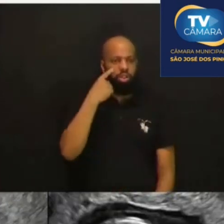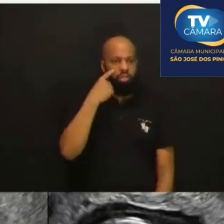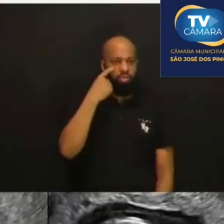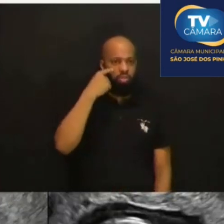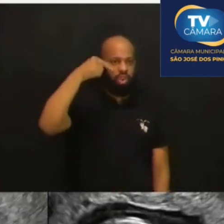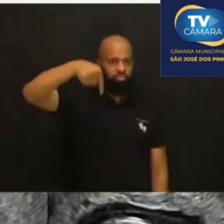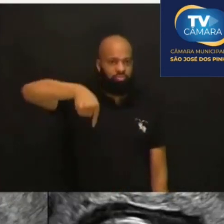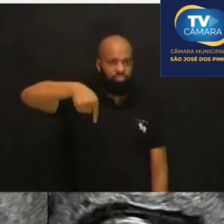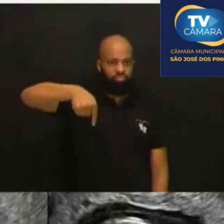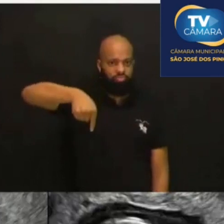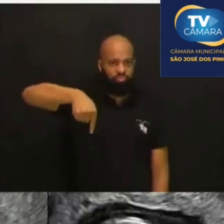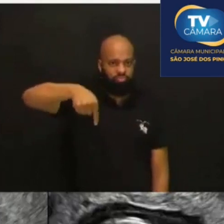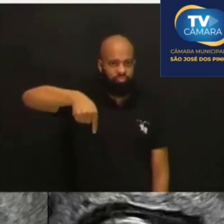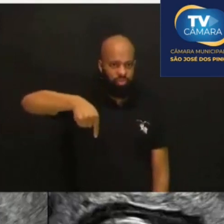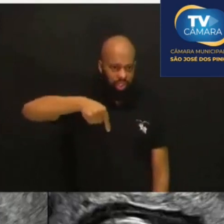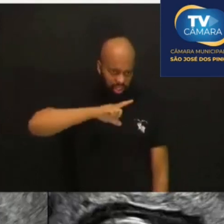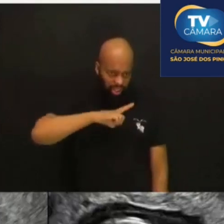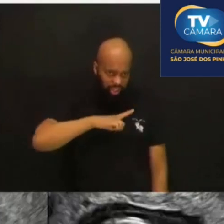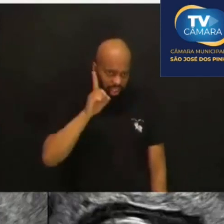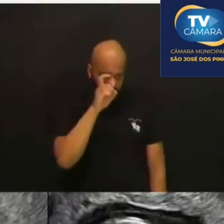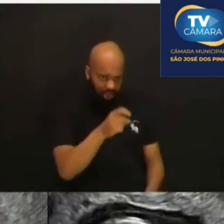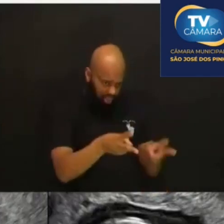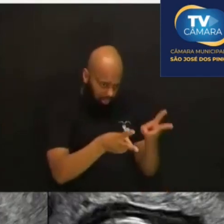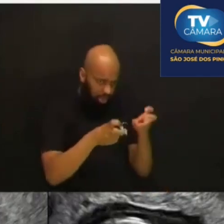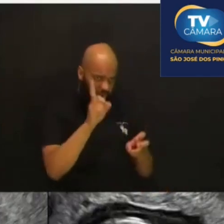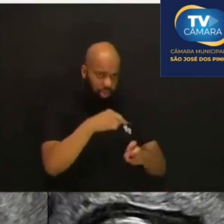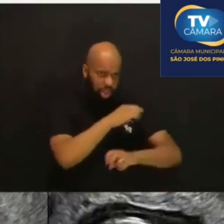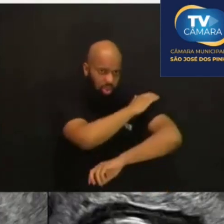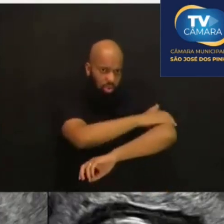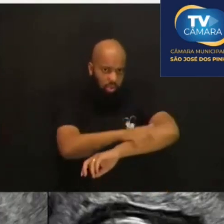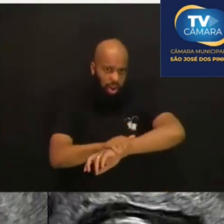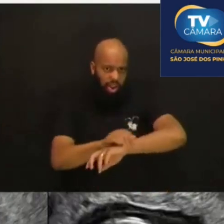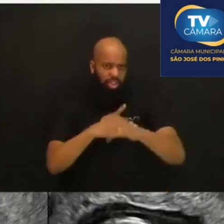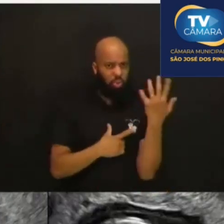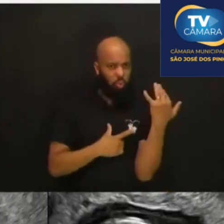ecografia. Alguém tem dificuldade de verificar que aquilo é um braço com uma mãozinha?